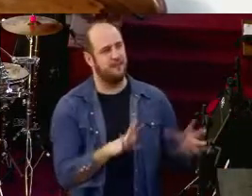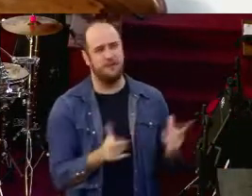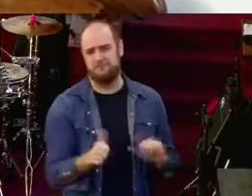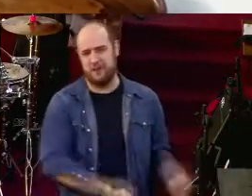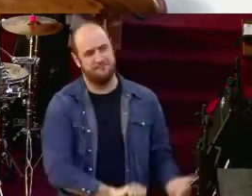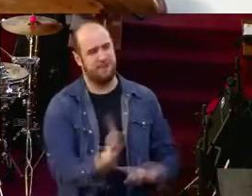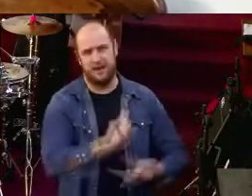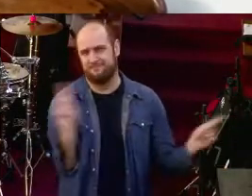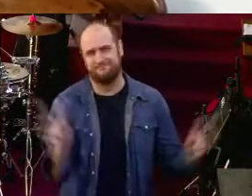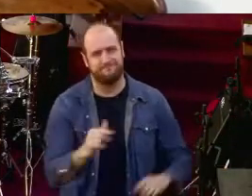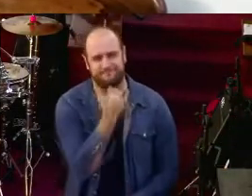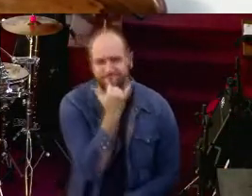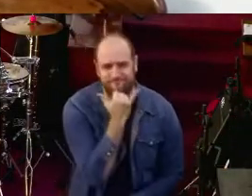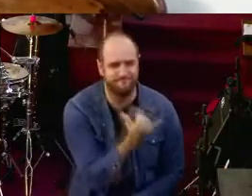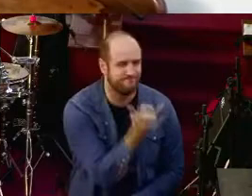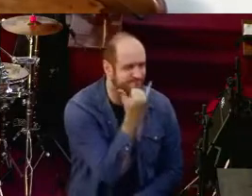Senhor.